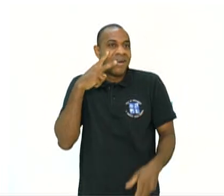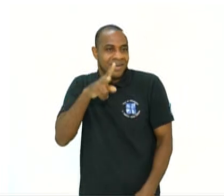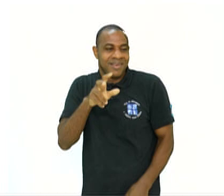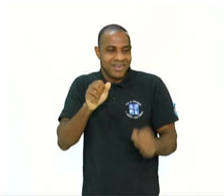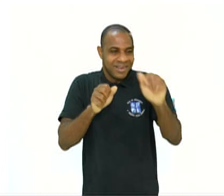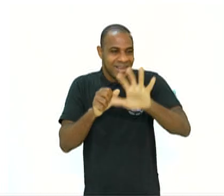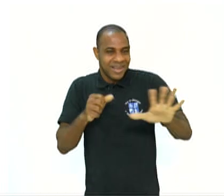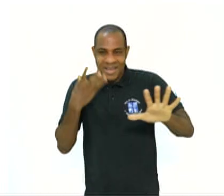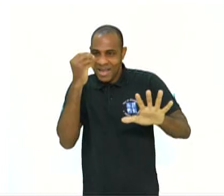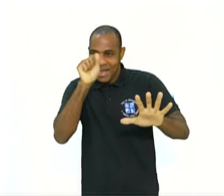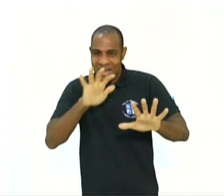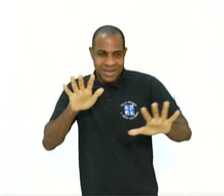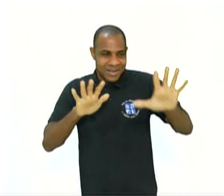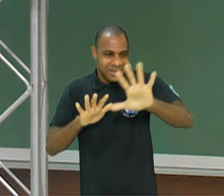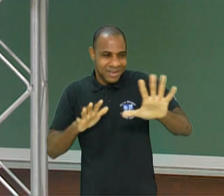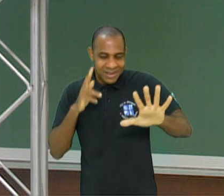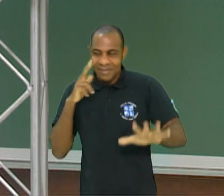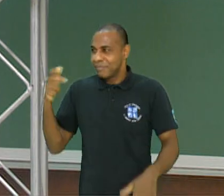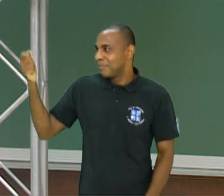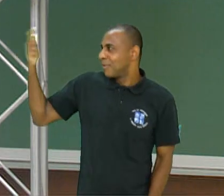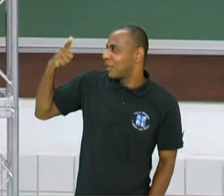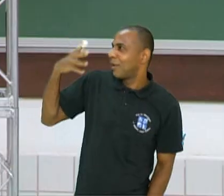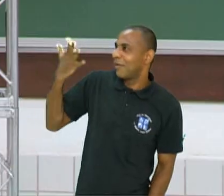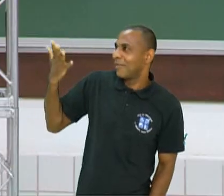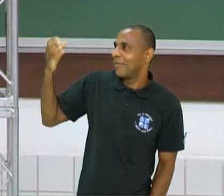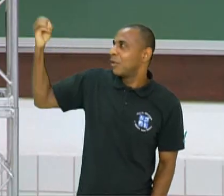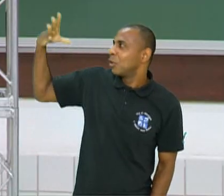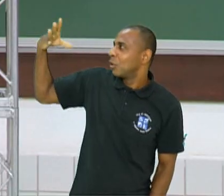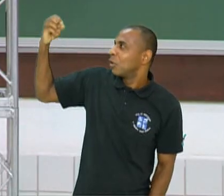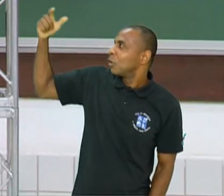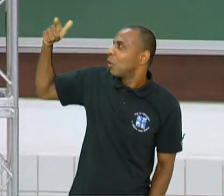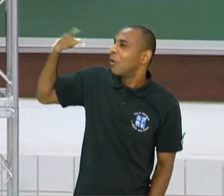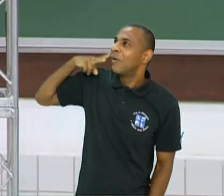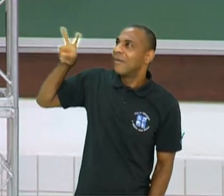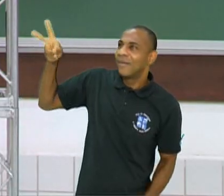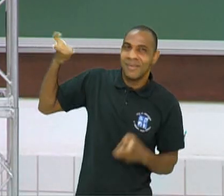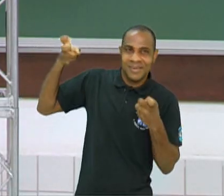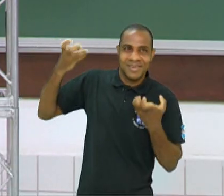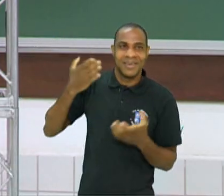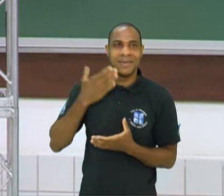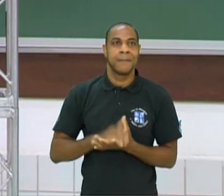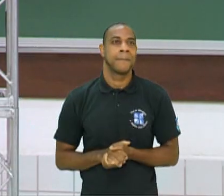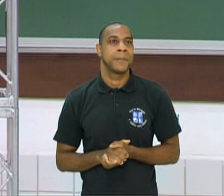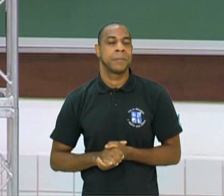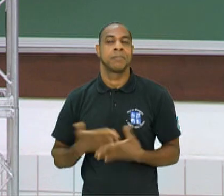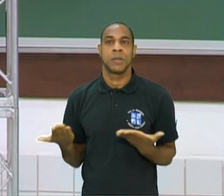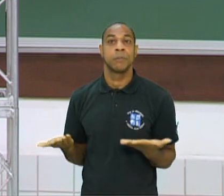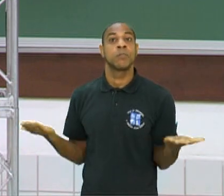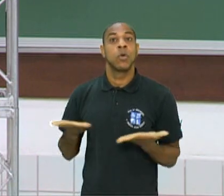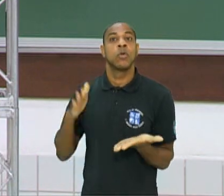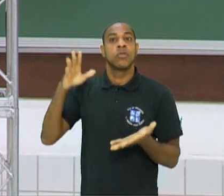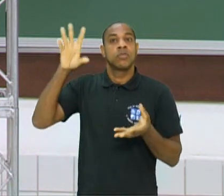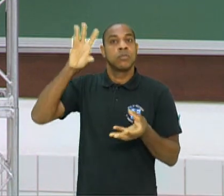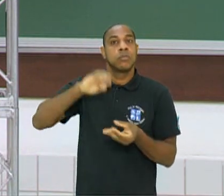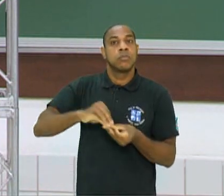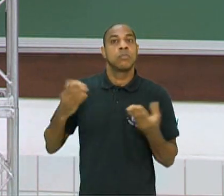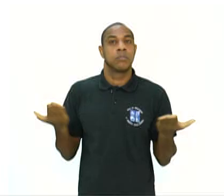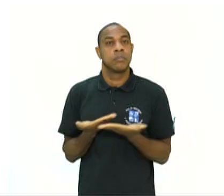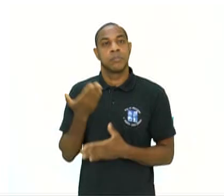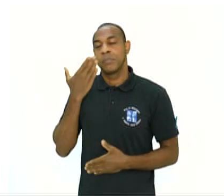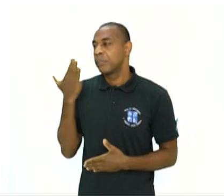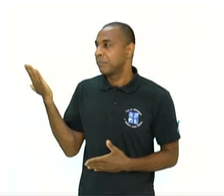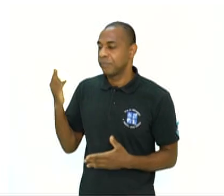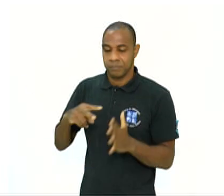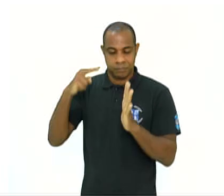fora, o sol, o ar-condicionado e ele suando. Beleza, pessoal? Bora encerrar nossa aula? E aí, o que a gente conversou hoje?